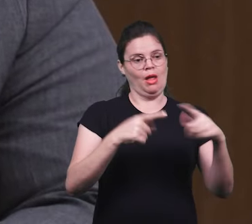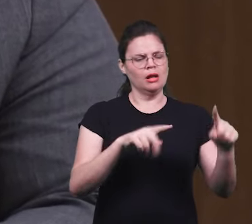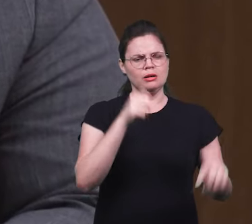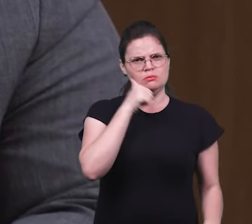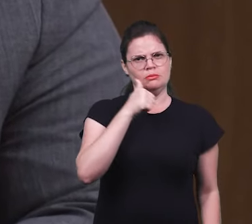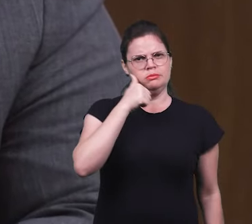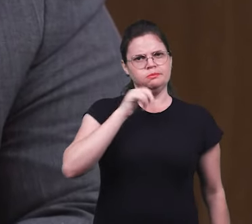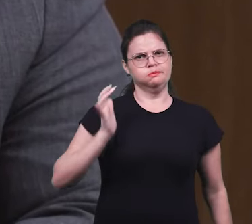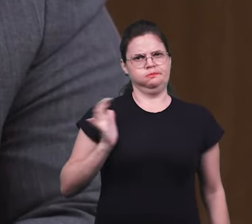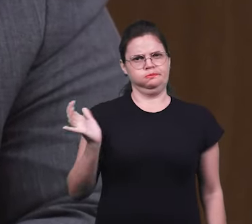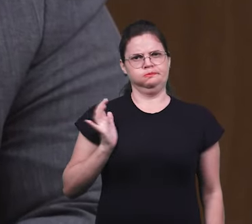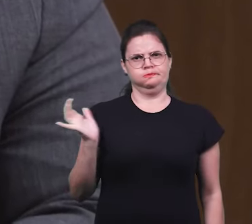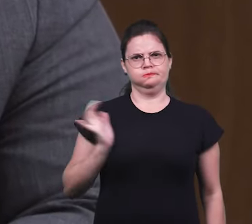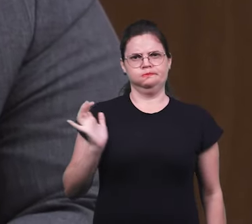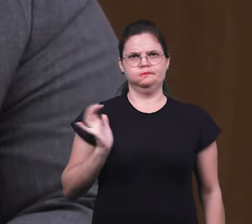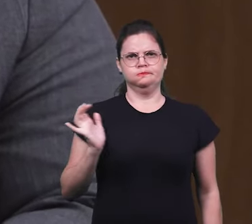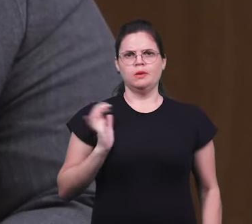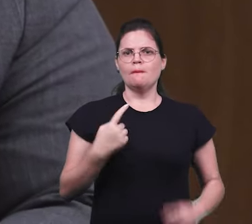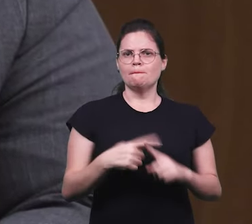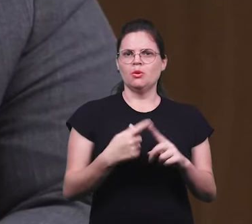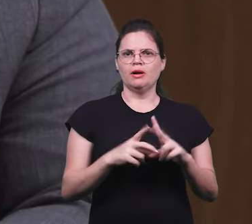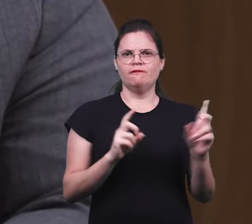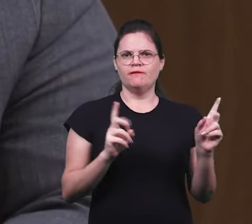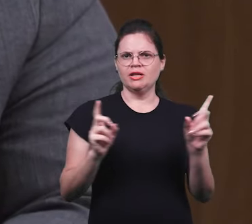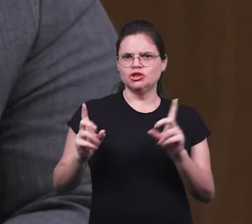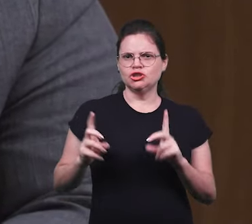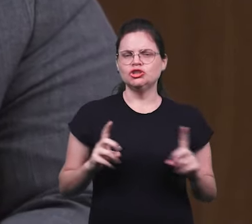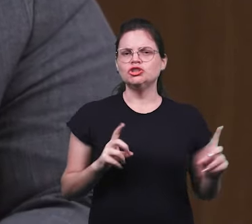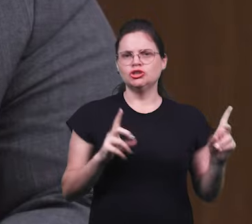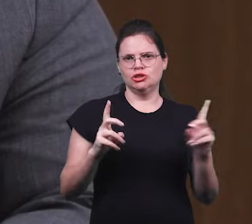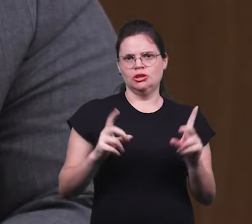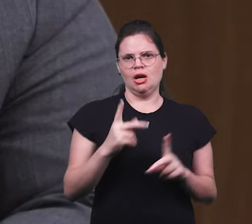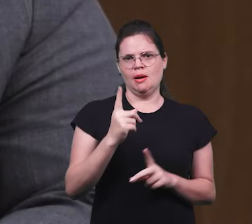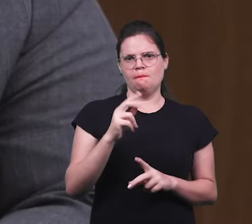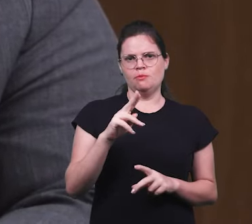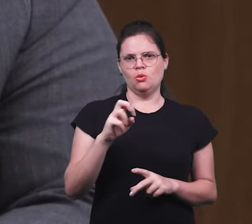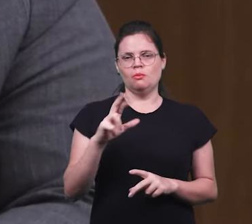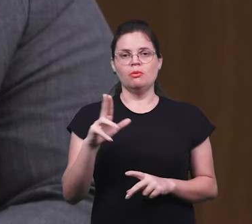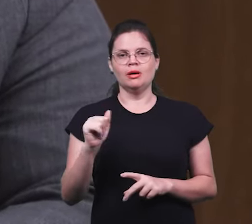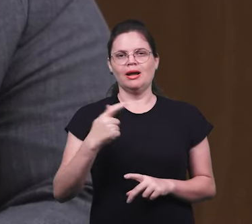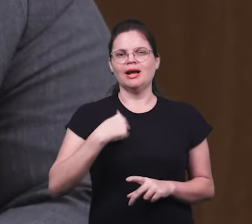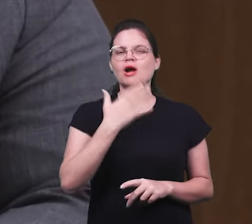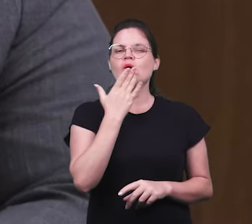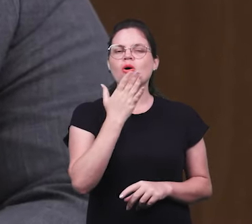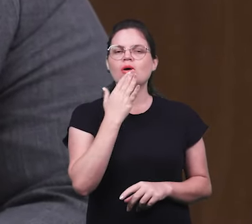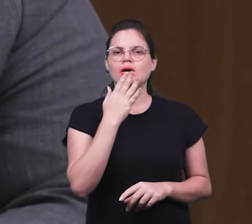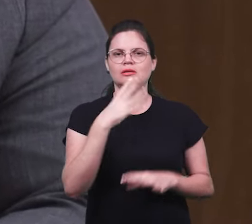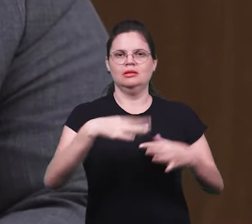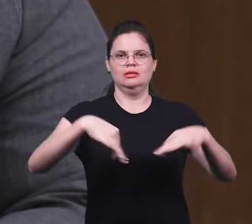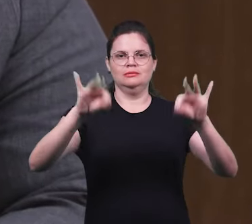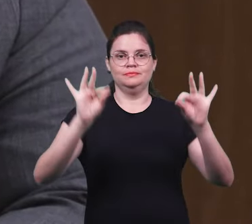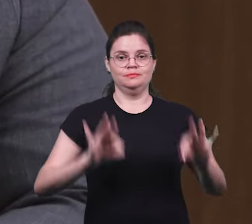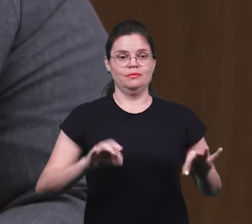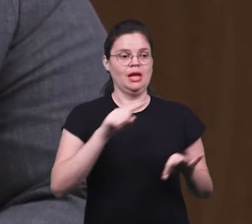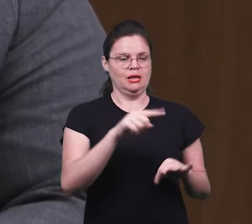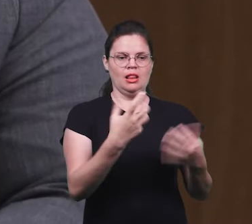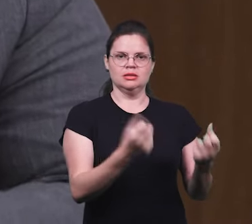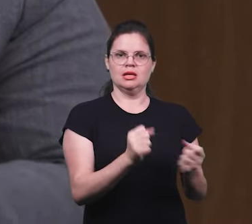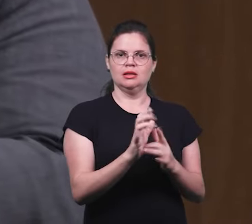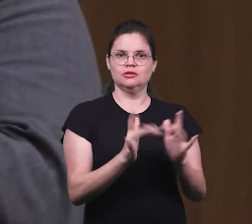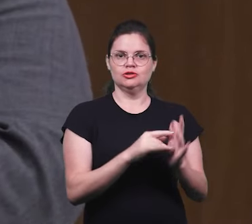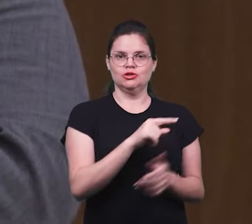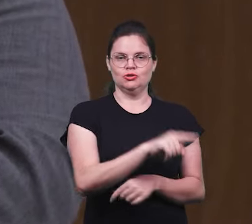próspera economicamente, né, vendedora de púrpura, e ela se converte, e a conversão dela é seguida pelo batismo. E